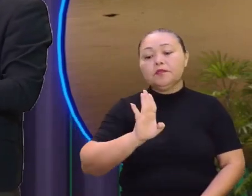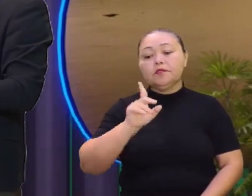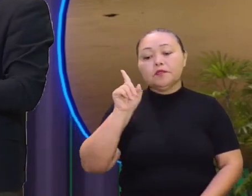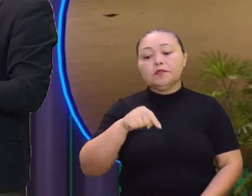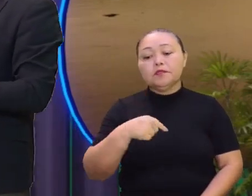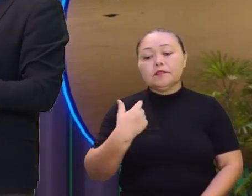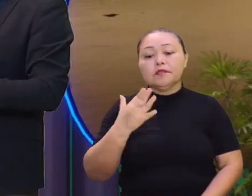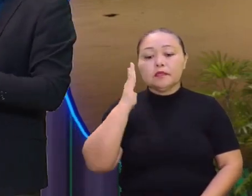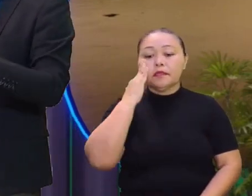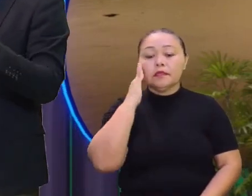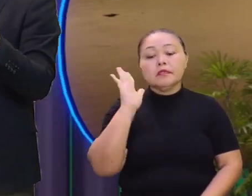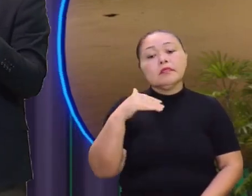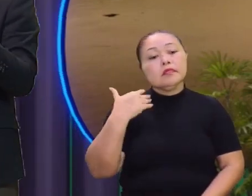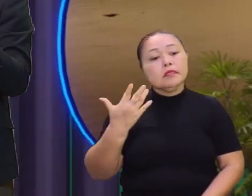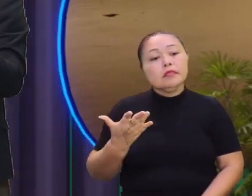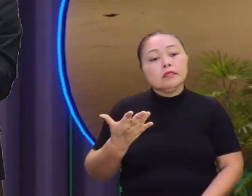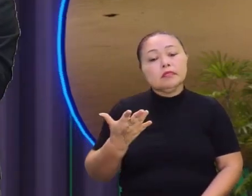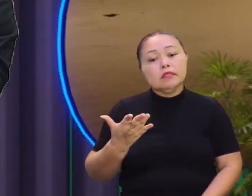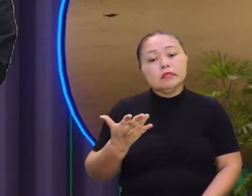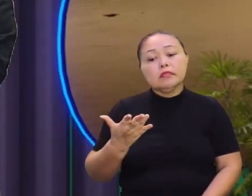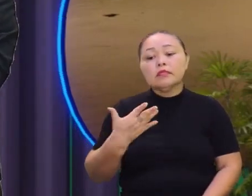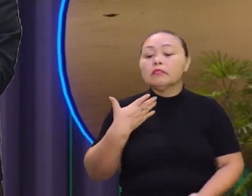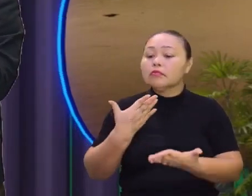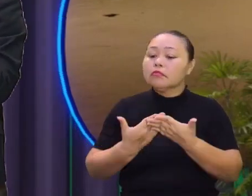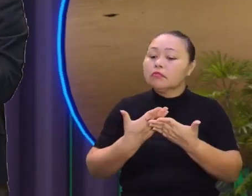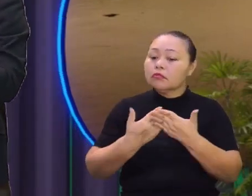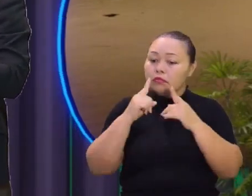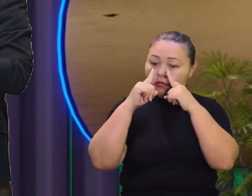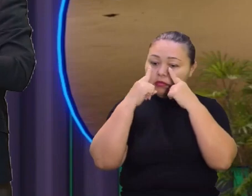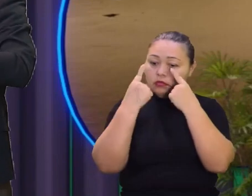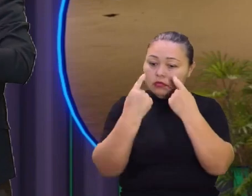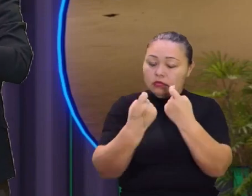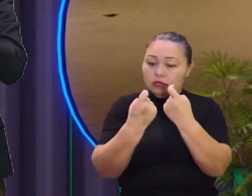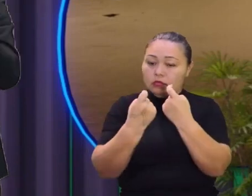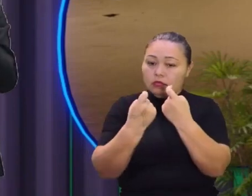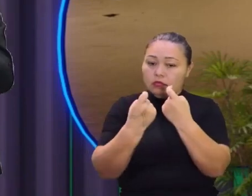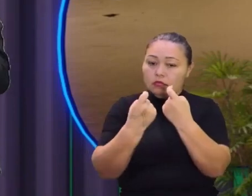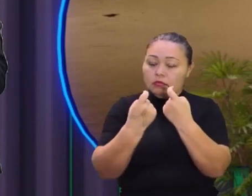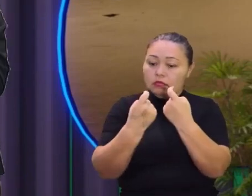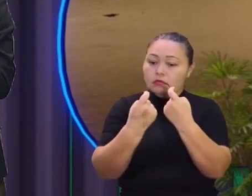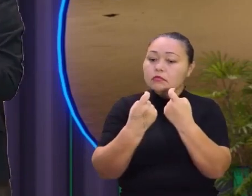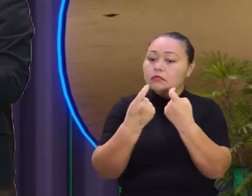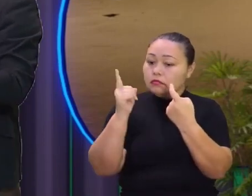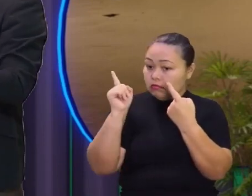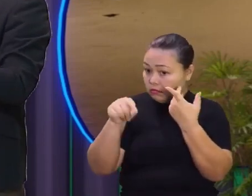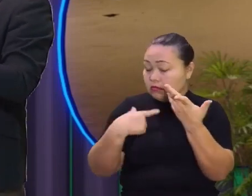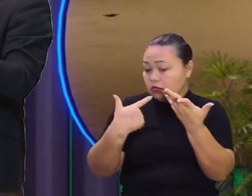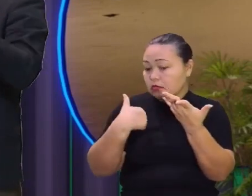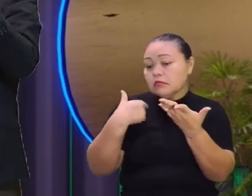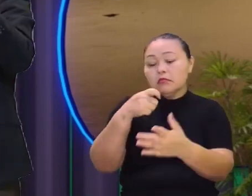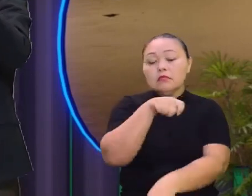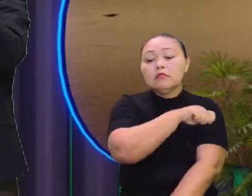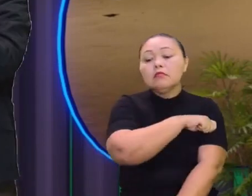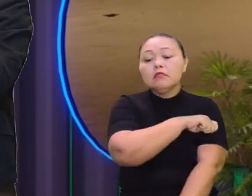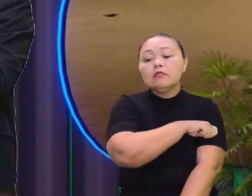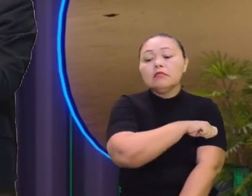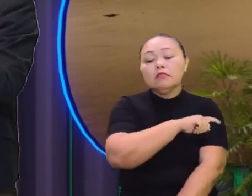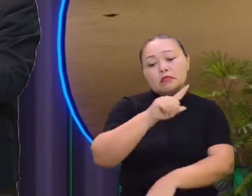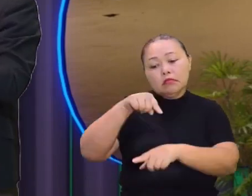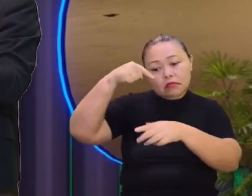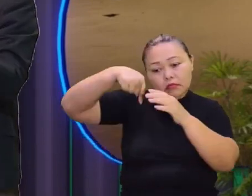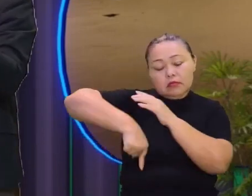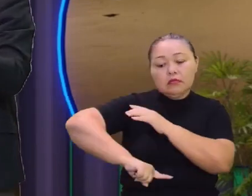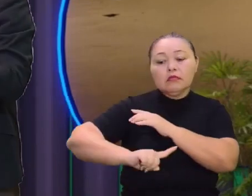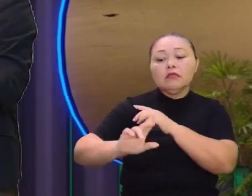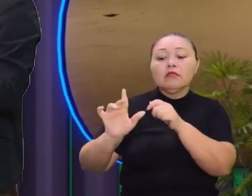Isso mesmo. Entendeu? Então, é um estudo muito interessante que vale a pena, né? Os alunos vão ver isso,